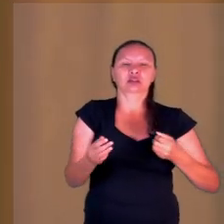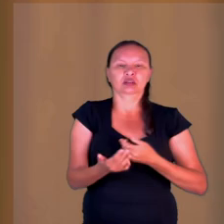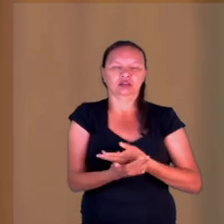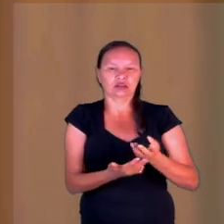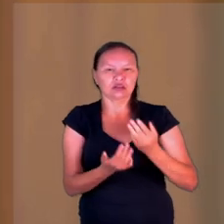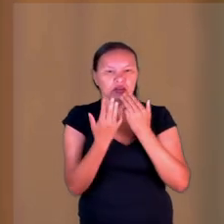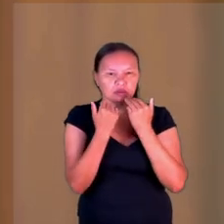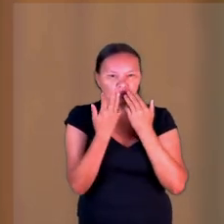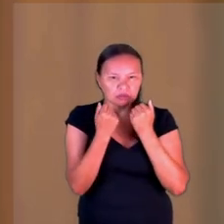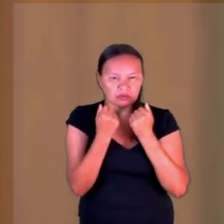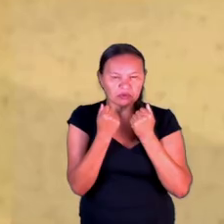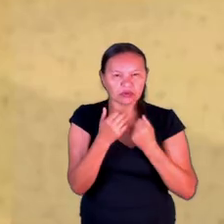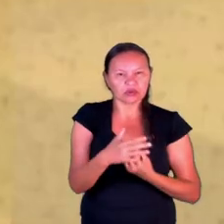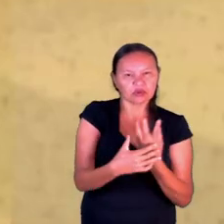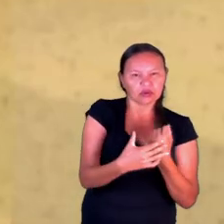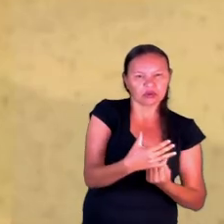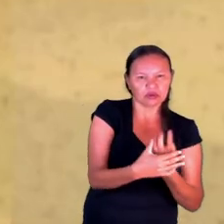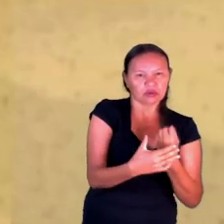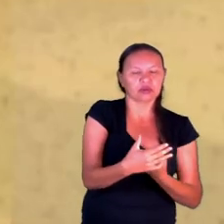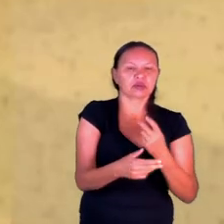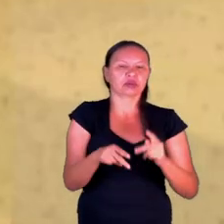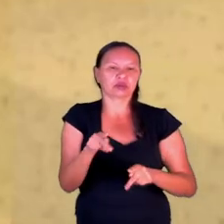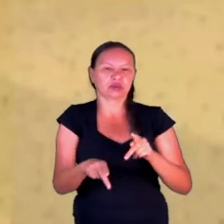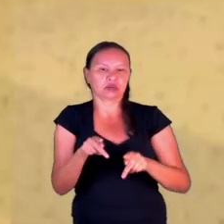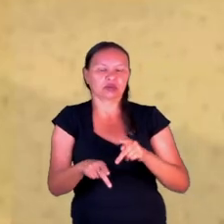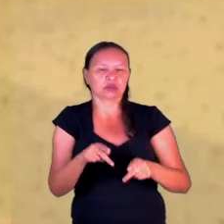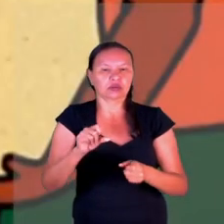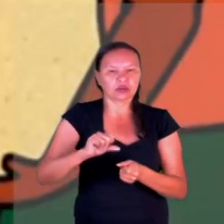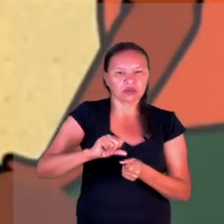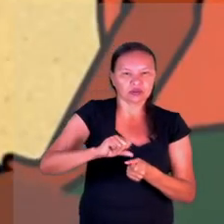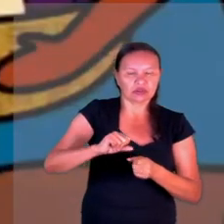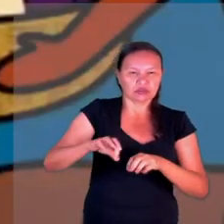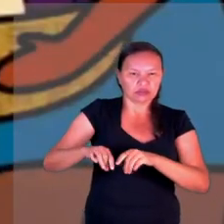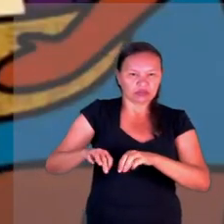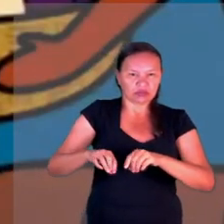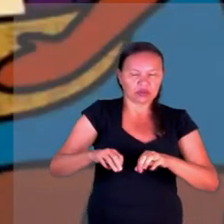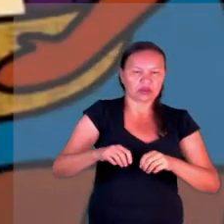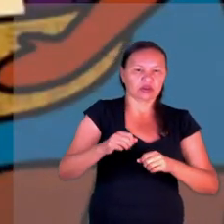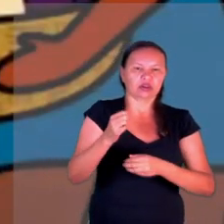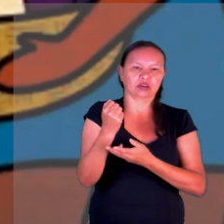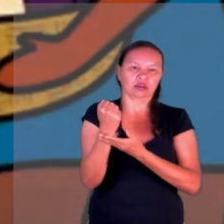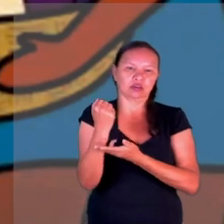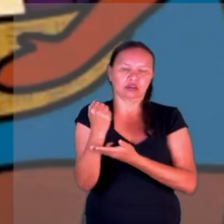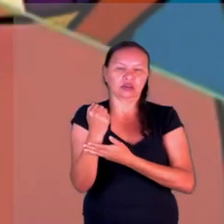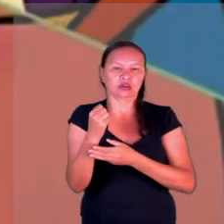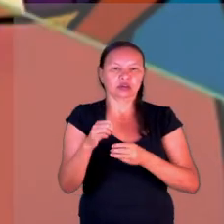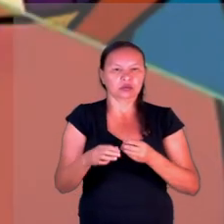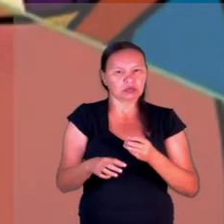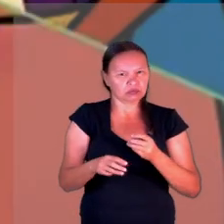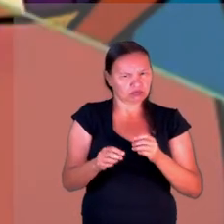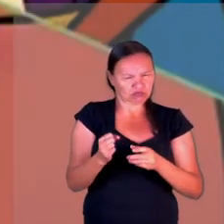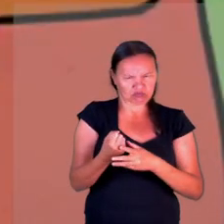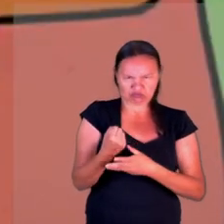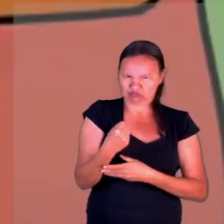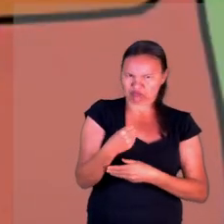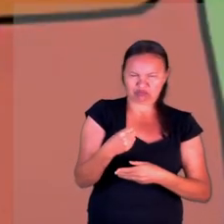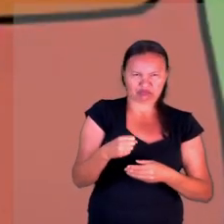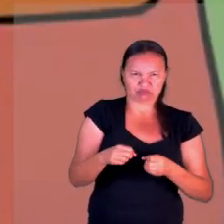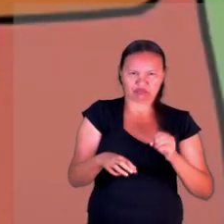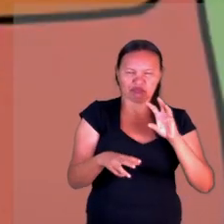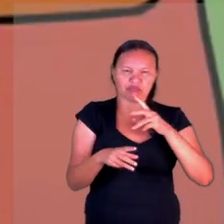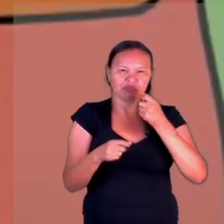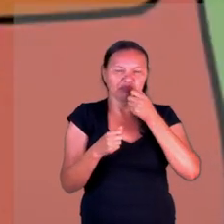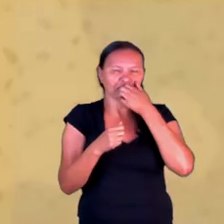alimentos produzidos pelo nosso povo tem farinha de mandioca roupa de cupu Açu aquele pirarucu